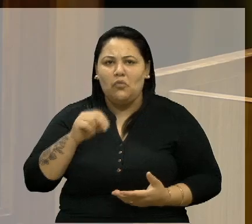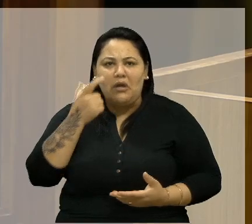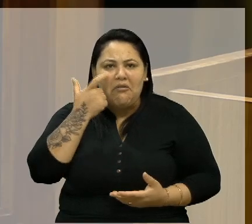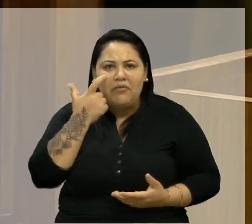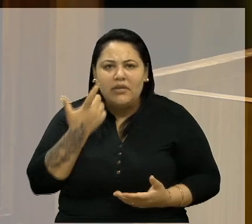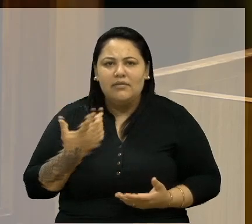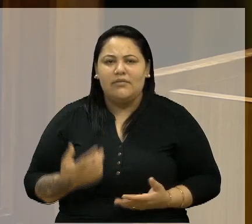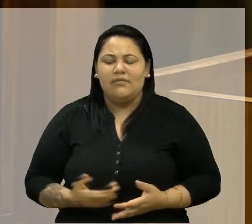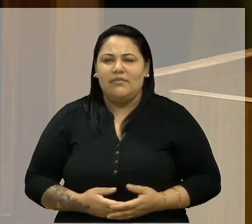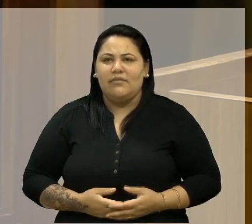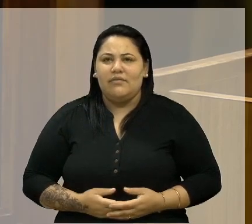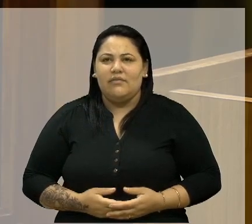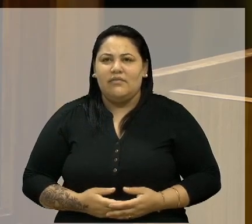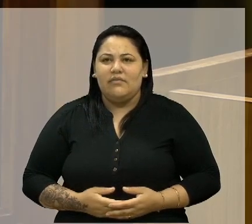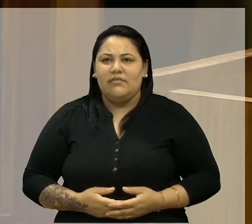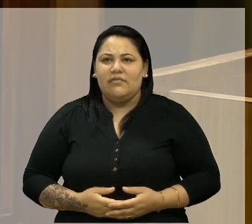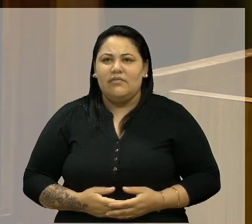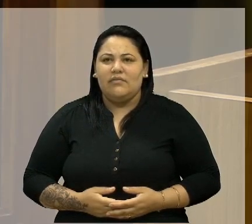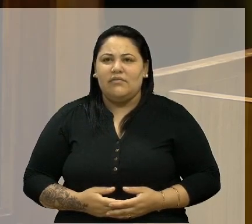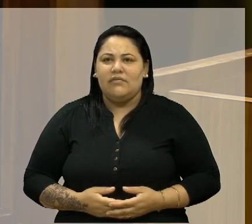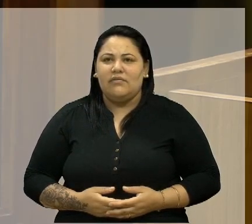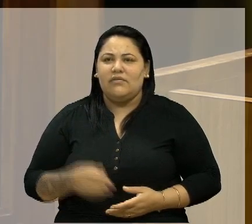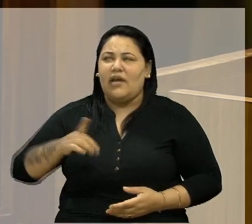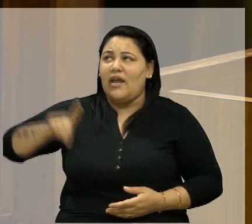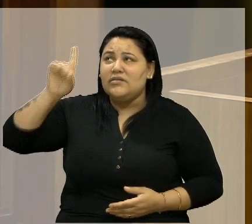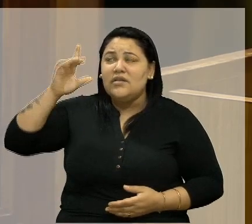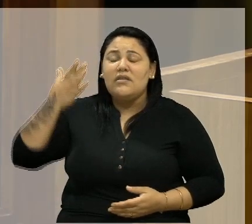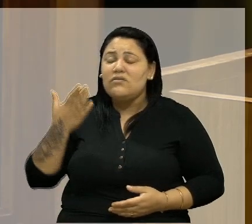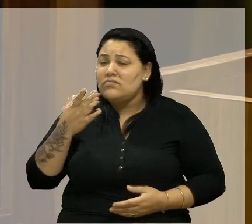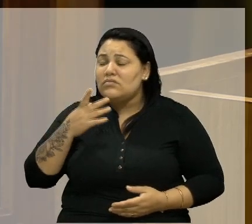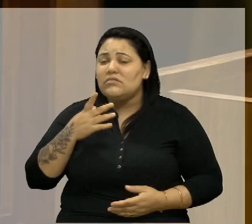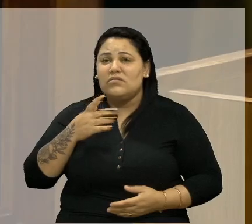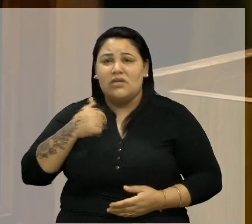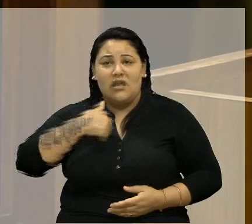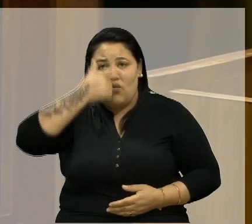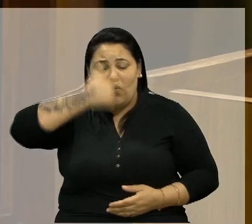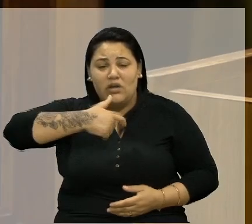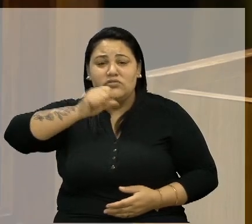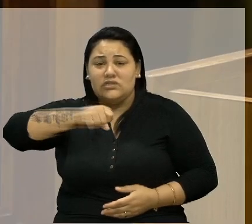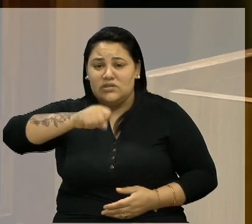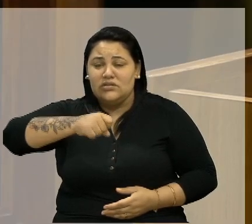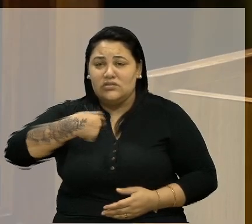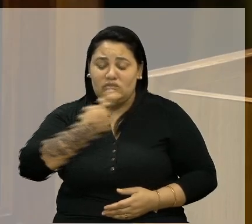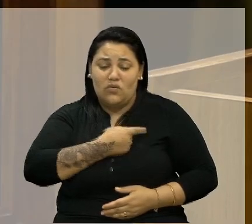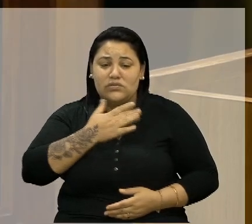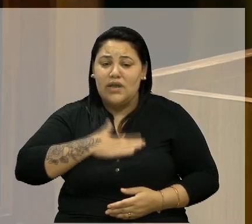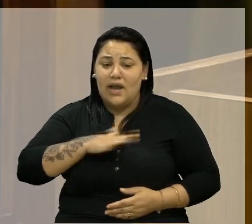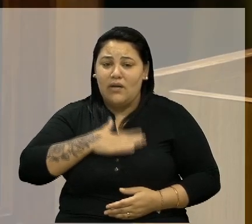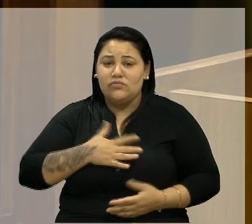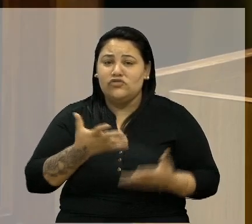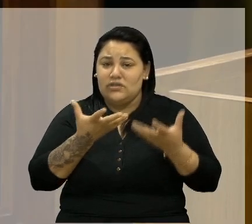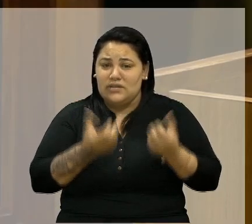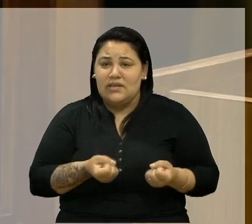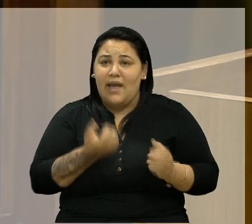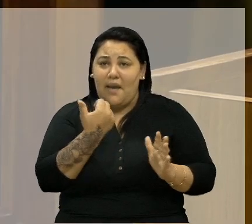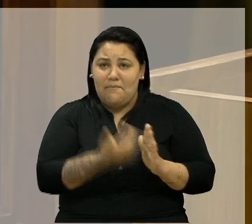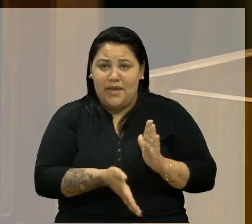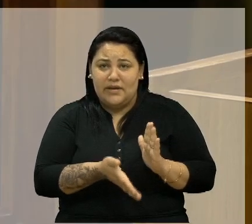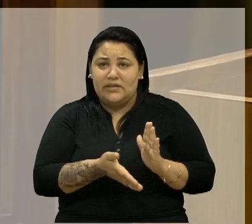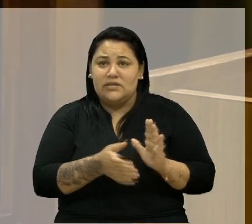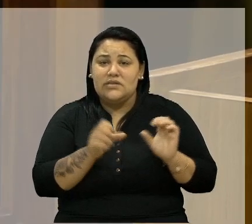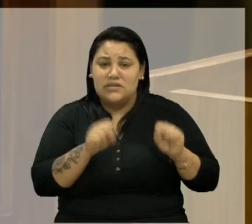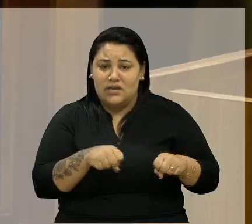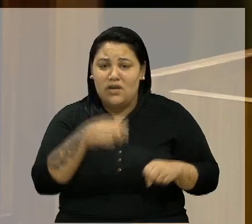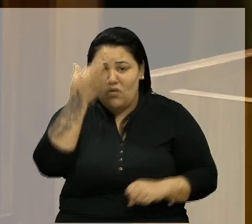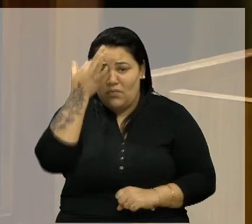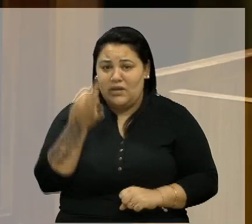Sandro. Graças a Deus. Acho que temos condições aqui tranquilas de aceitar a derrota e de